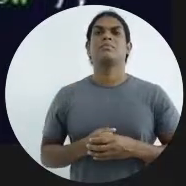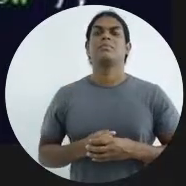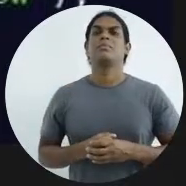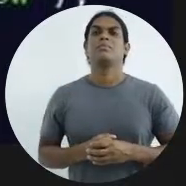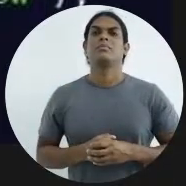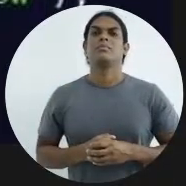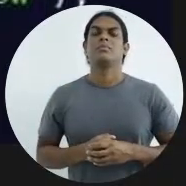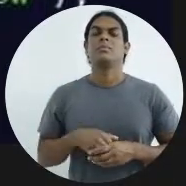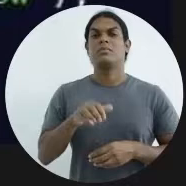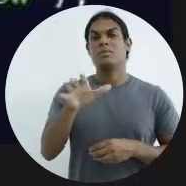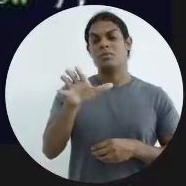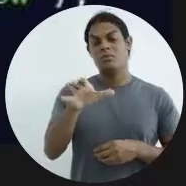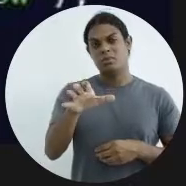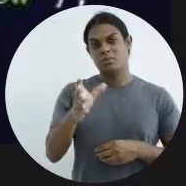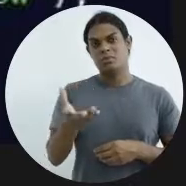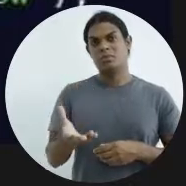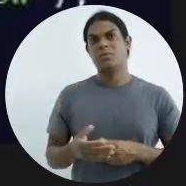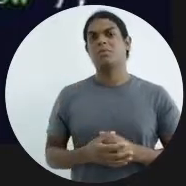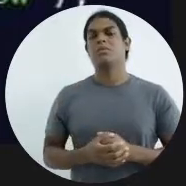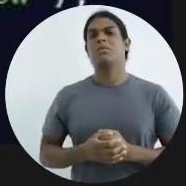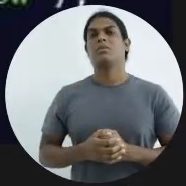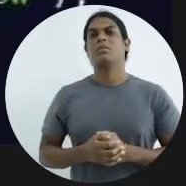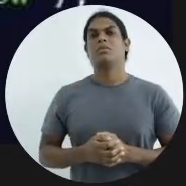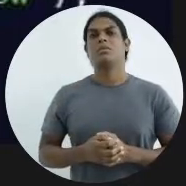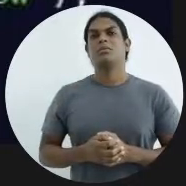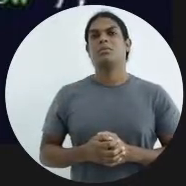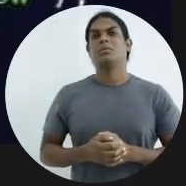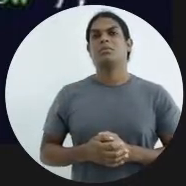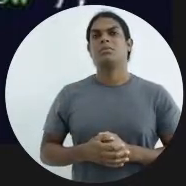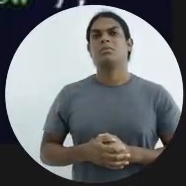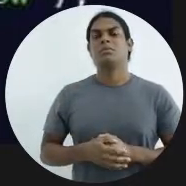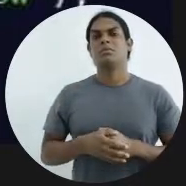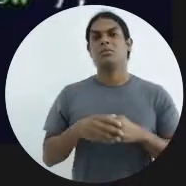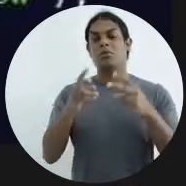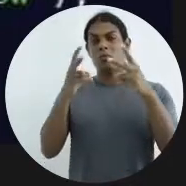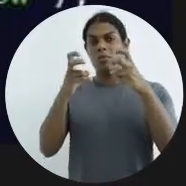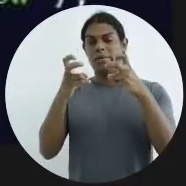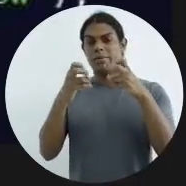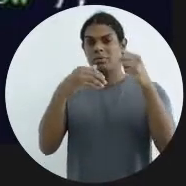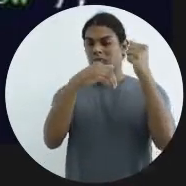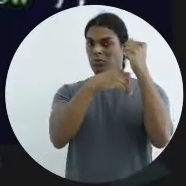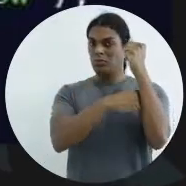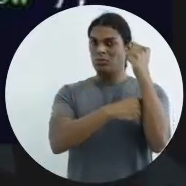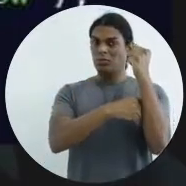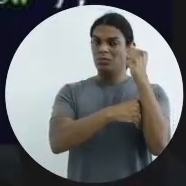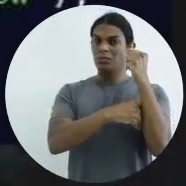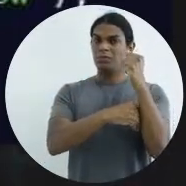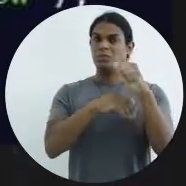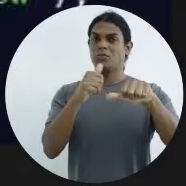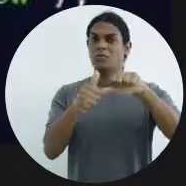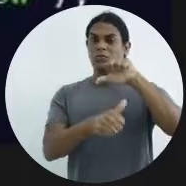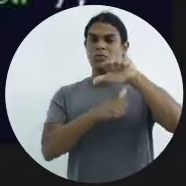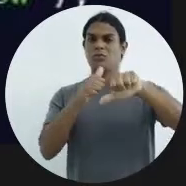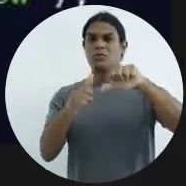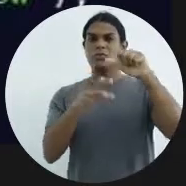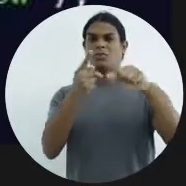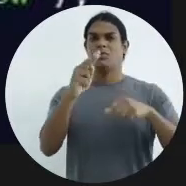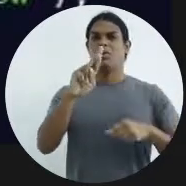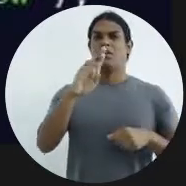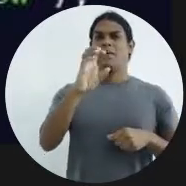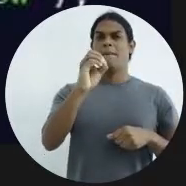o elemento. E o clique é quando ele clica, certo? Então observe aí o código, veja que eu estou alterando a propriedade